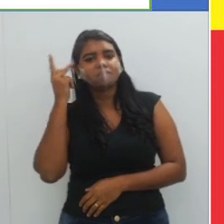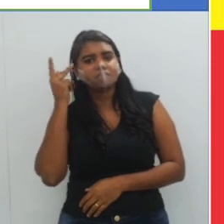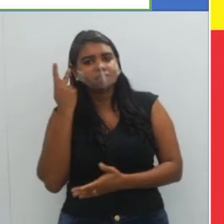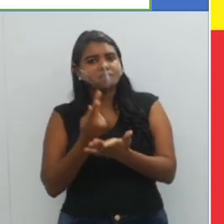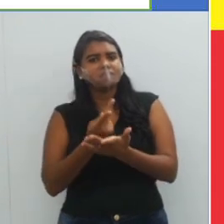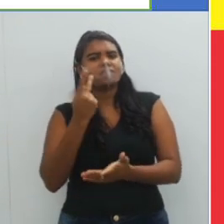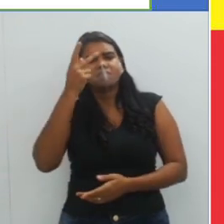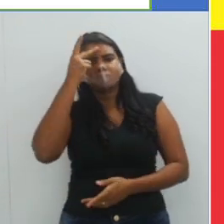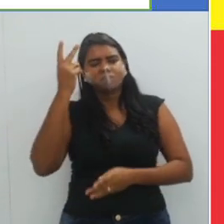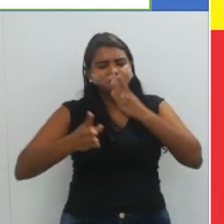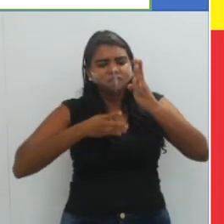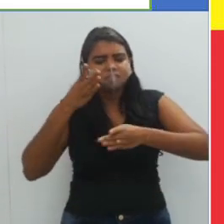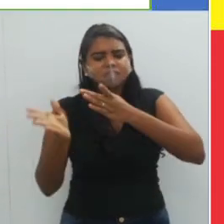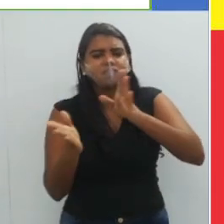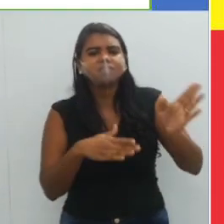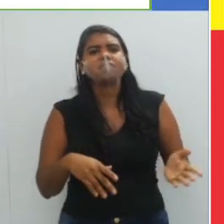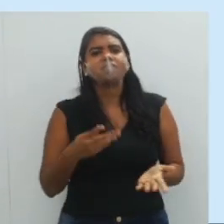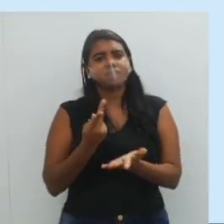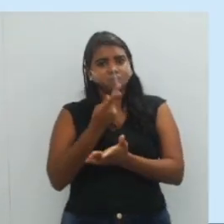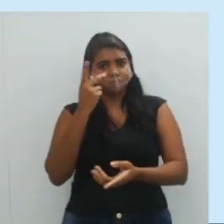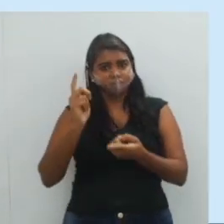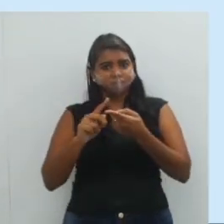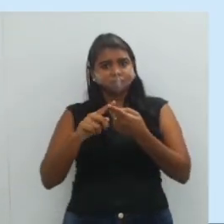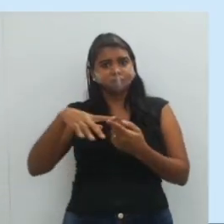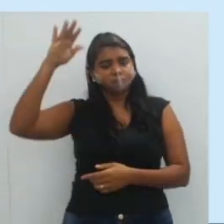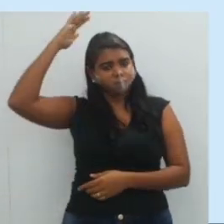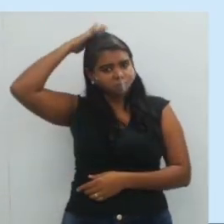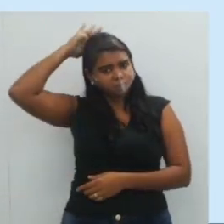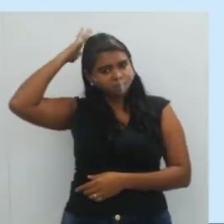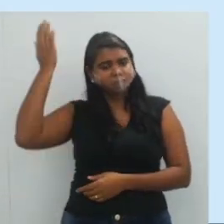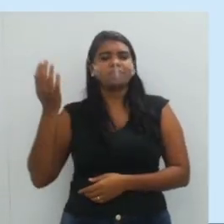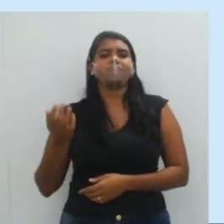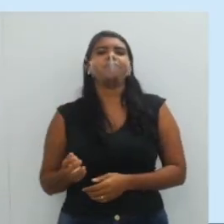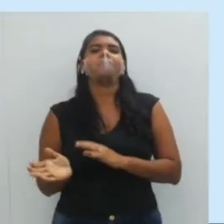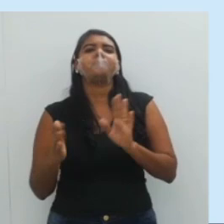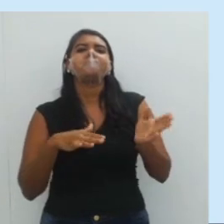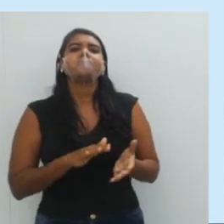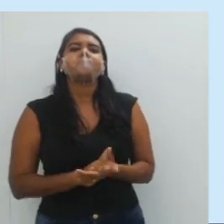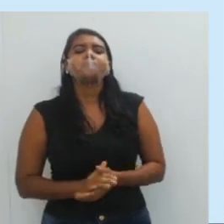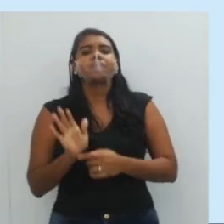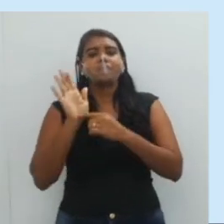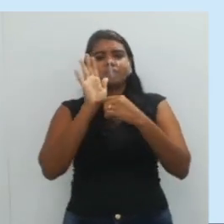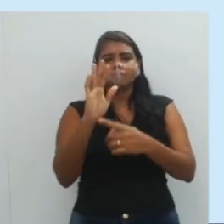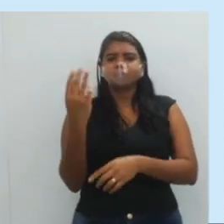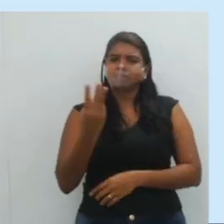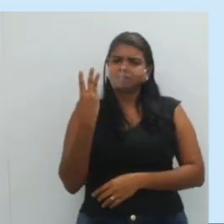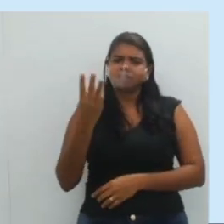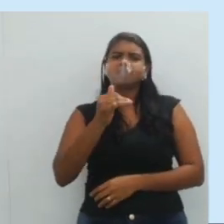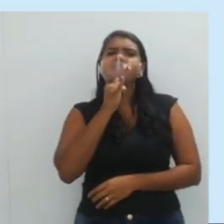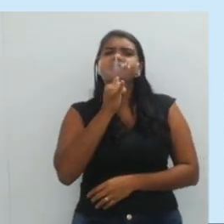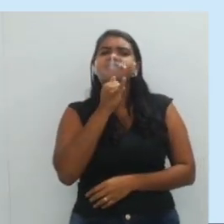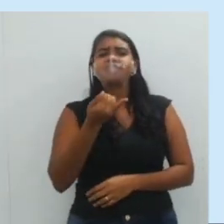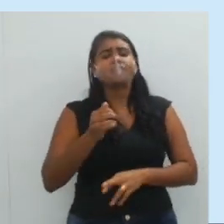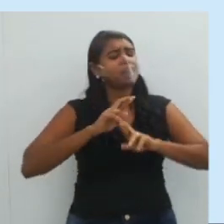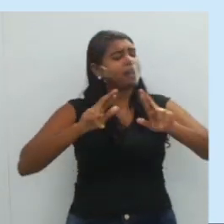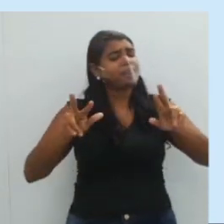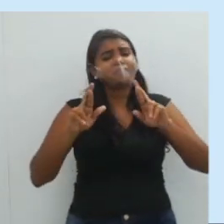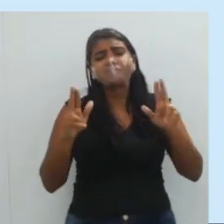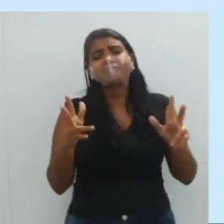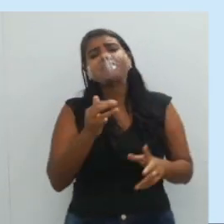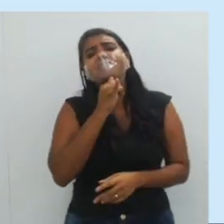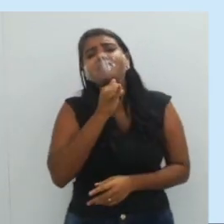também aconteceu um caso parecido no Paraná. Mas é importante lembrar que esses são apenas 3 exemplos, há